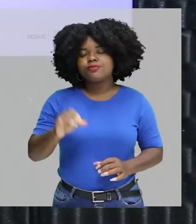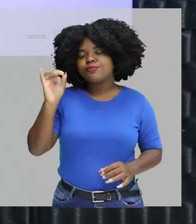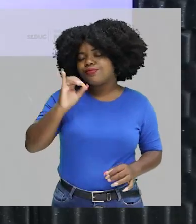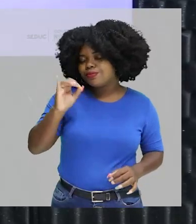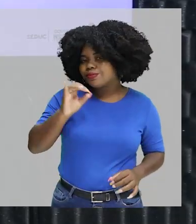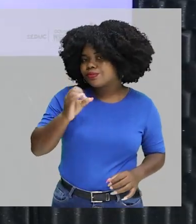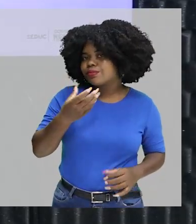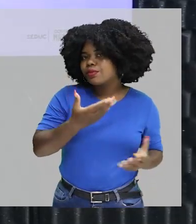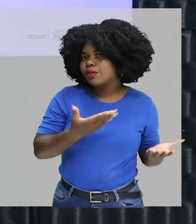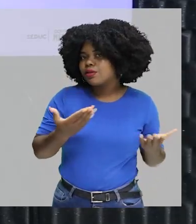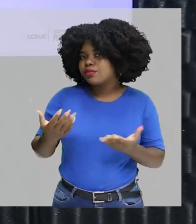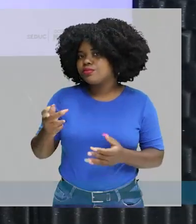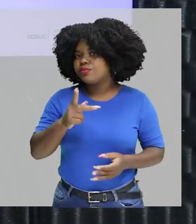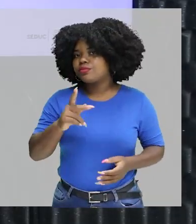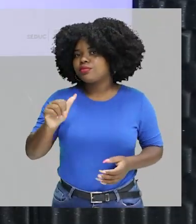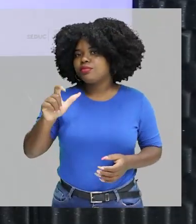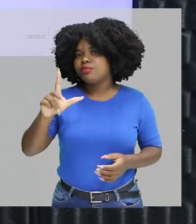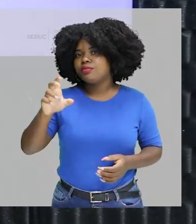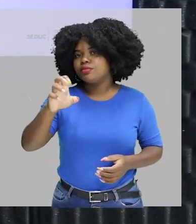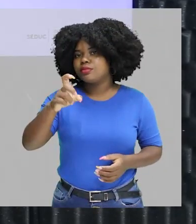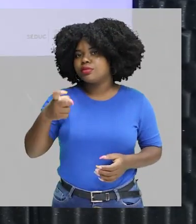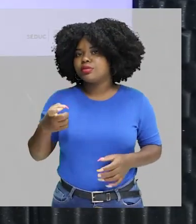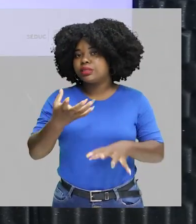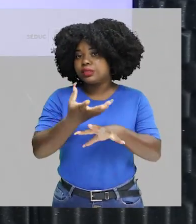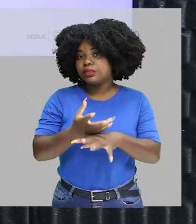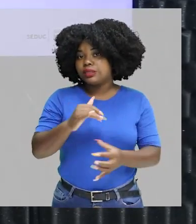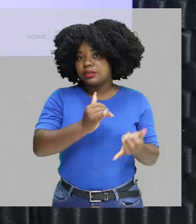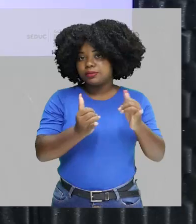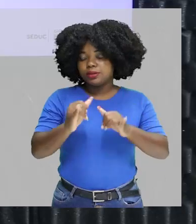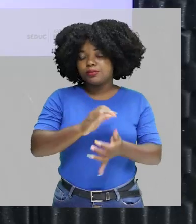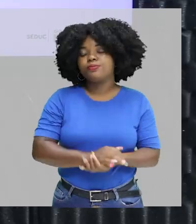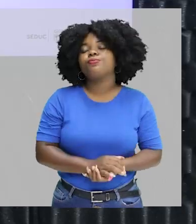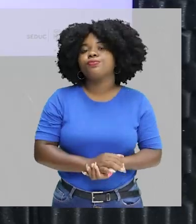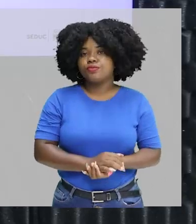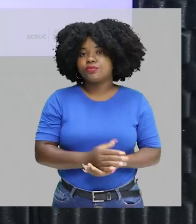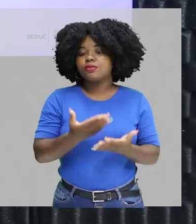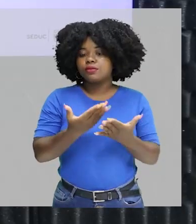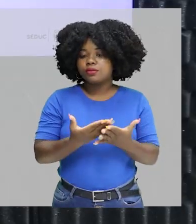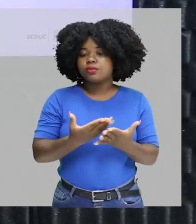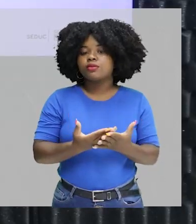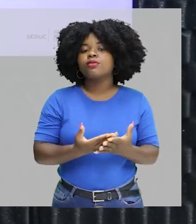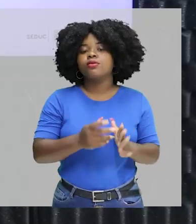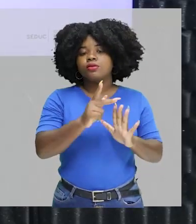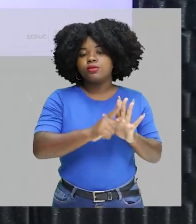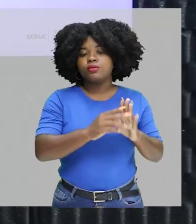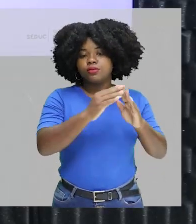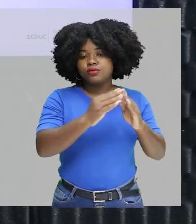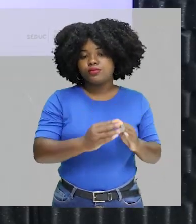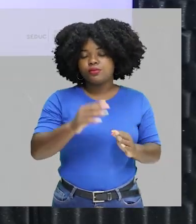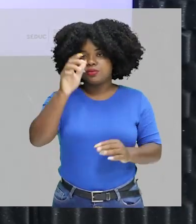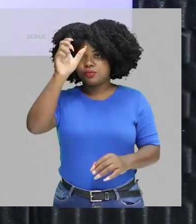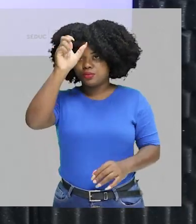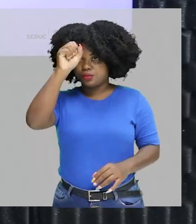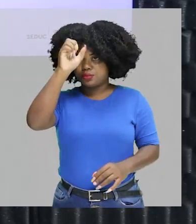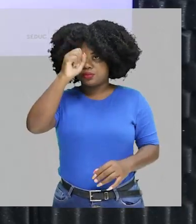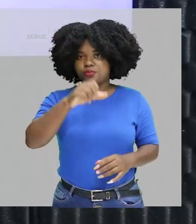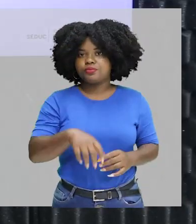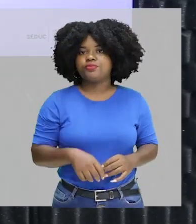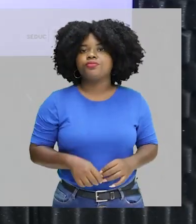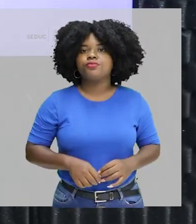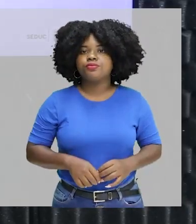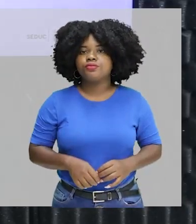Olá turma, sejam todos bem-vindos, professor Alex, disciplina química, mais uma aula do nosso projeto Fique em Casa